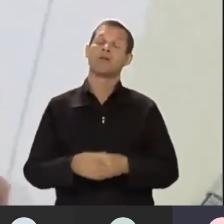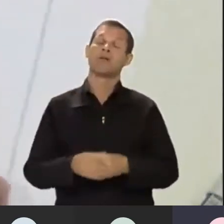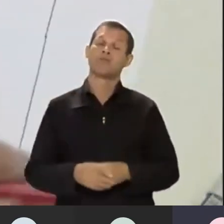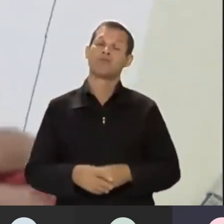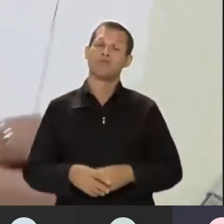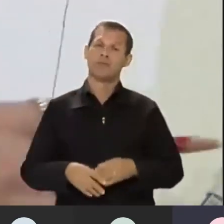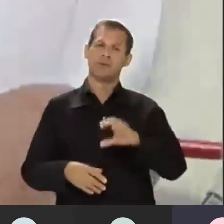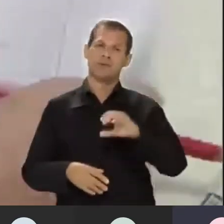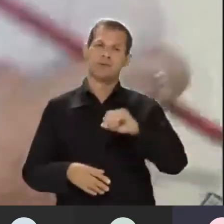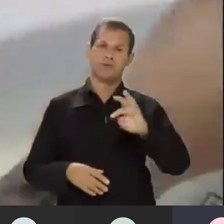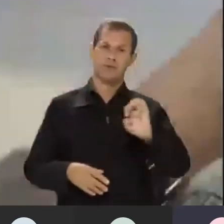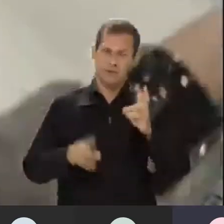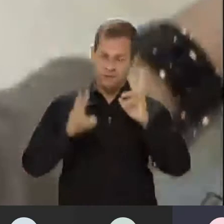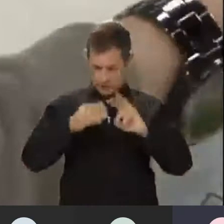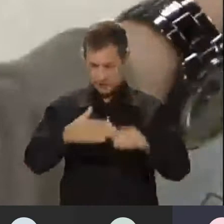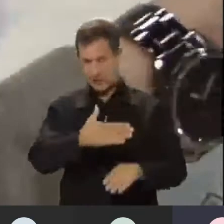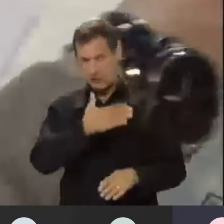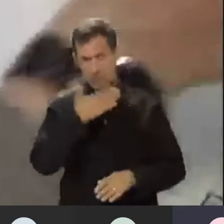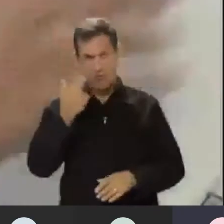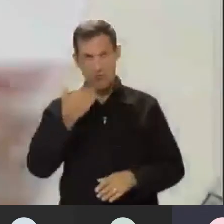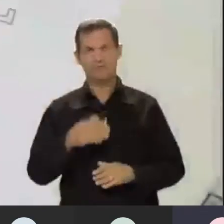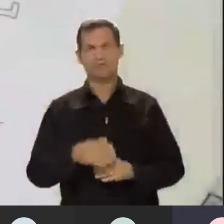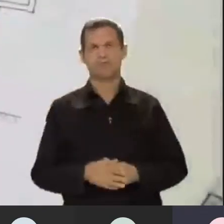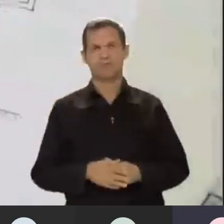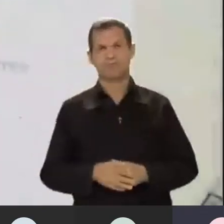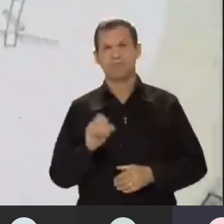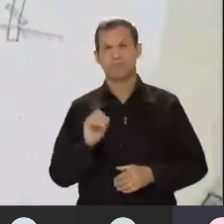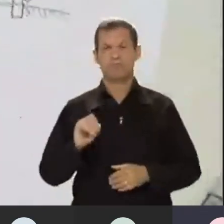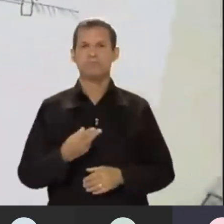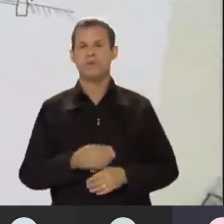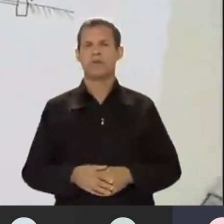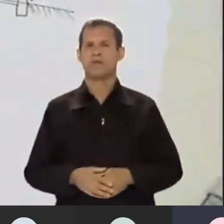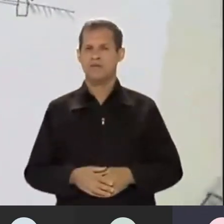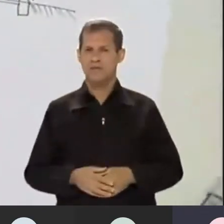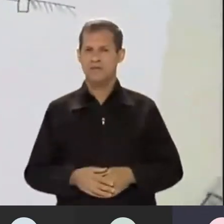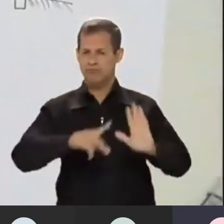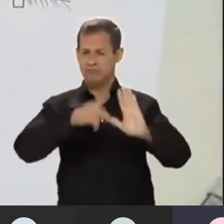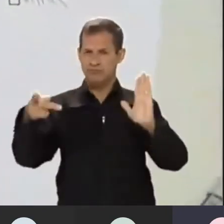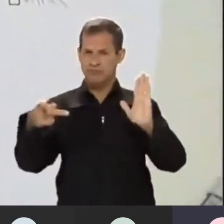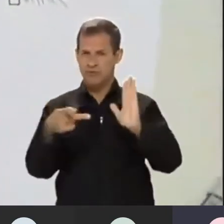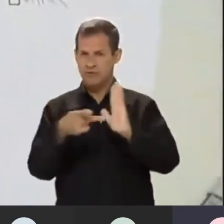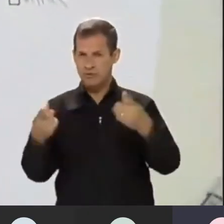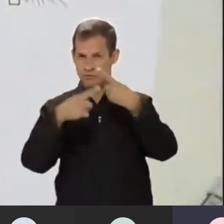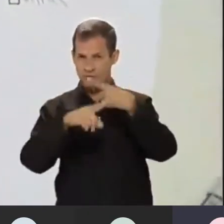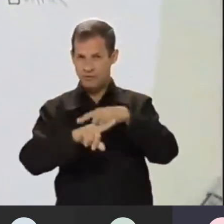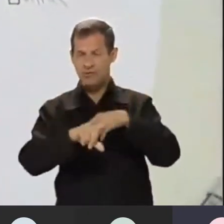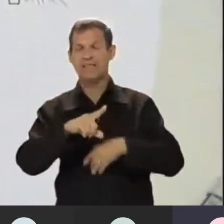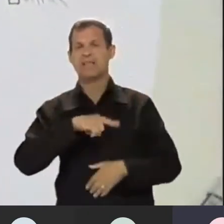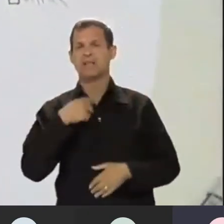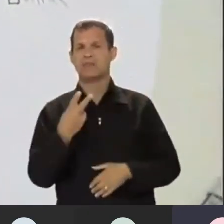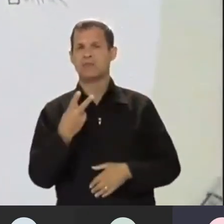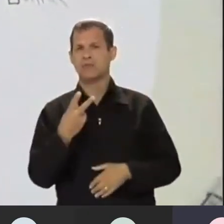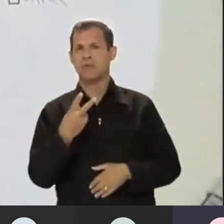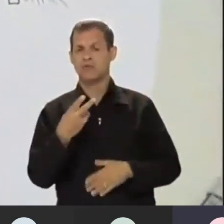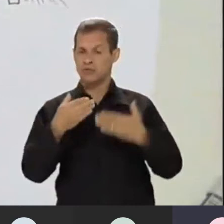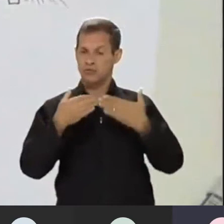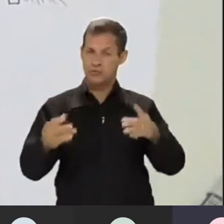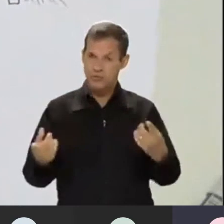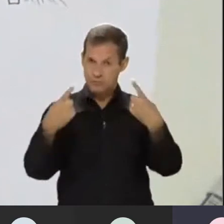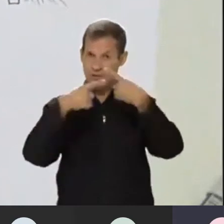no corte a gente consegue visualizar que a ventilação cruzada é quando a gente tem 2